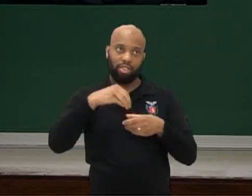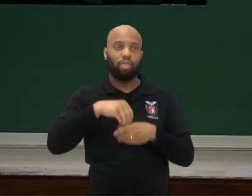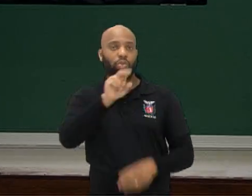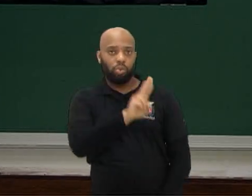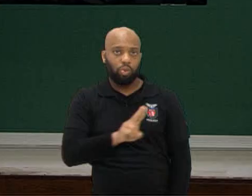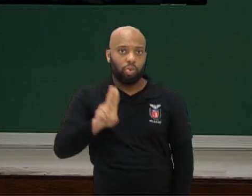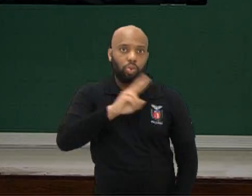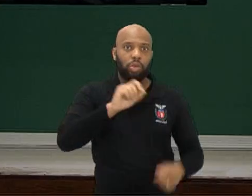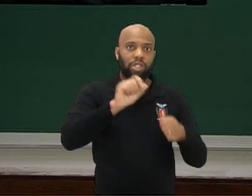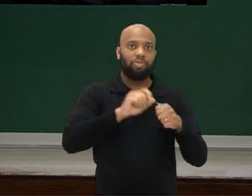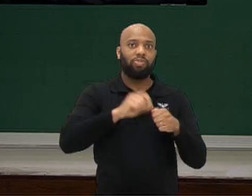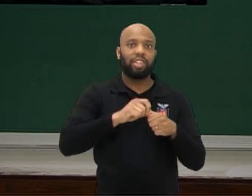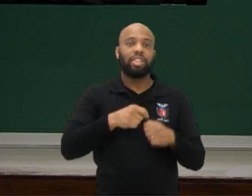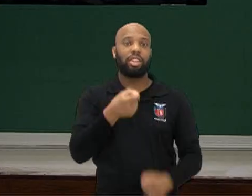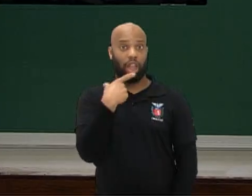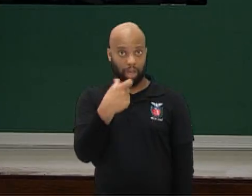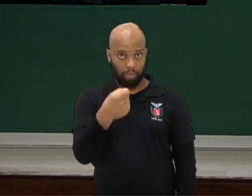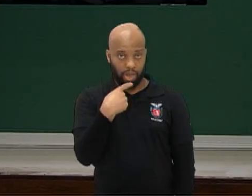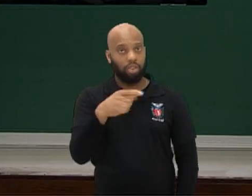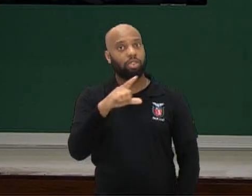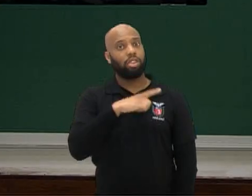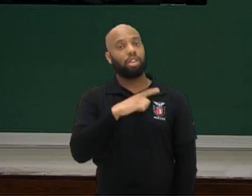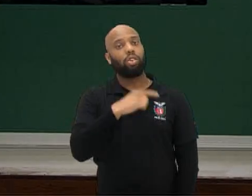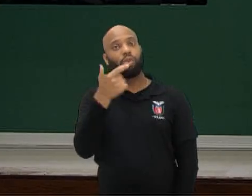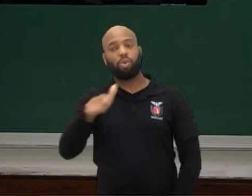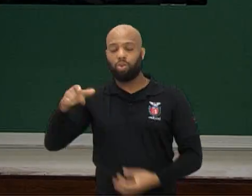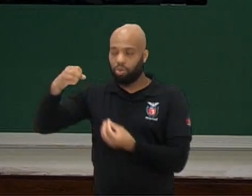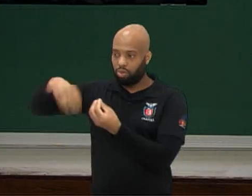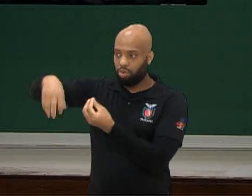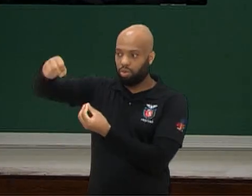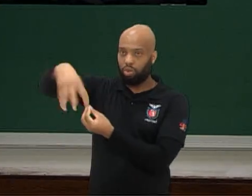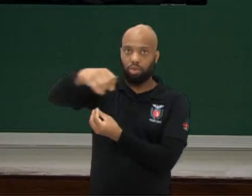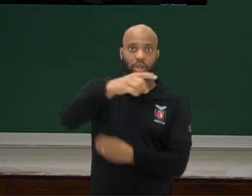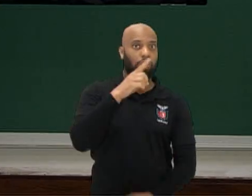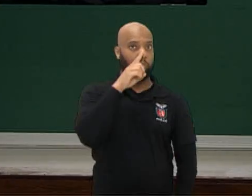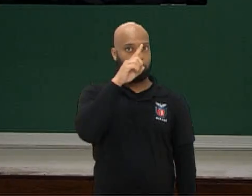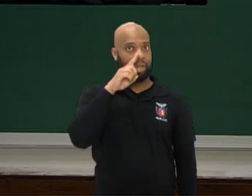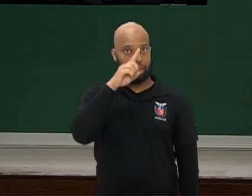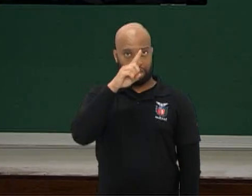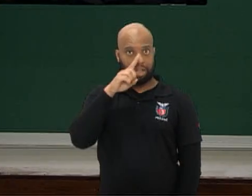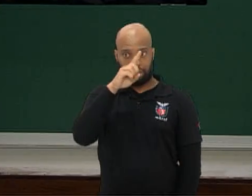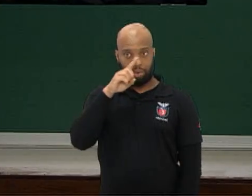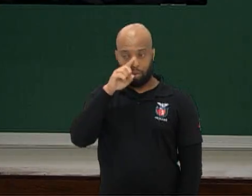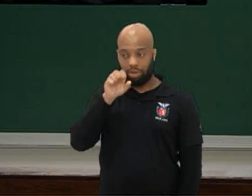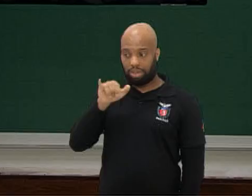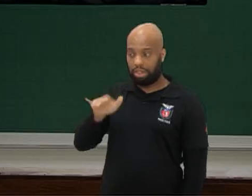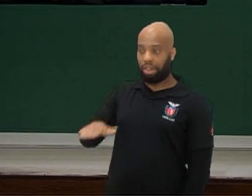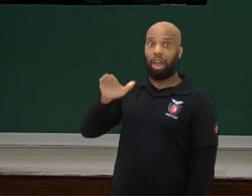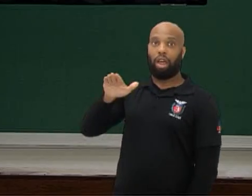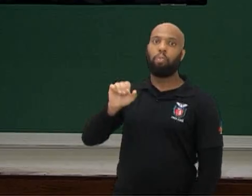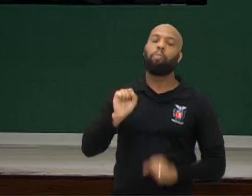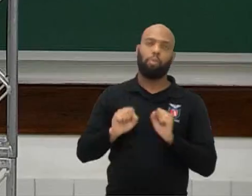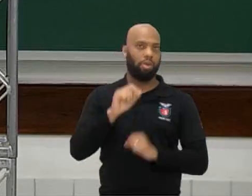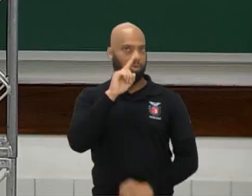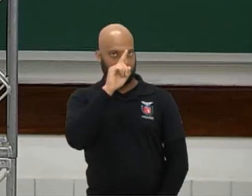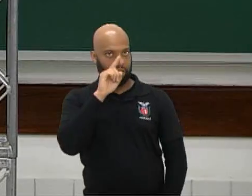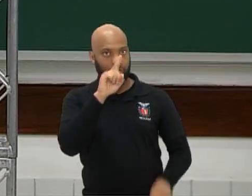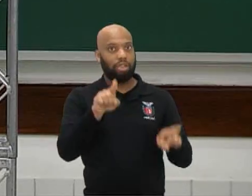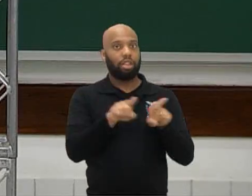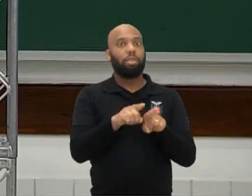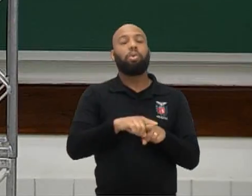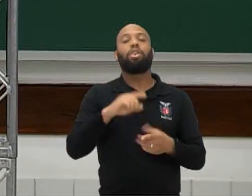para a fabricação de medicamentos, outros que são tóxicos, e a gente tem que se preocupar bastante com eles. Alguns são usados